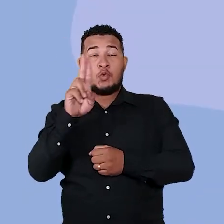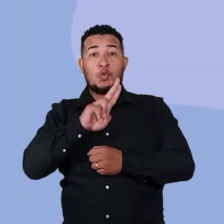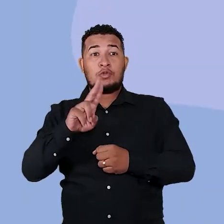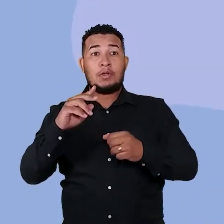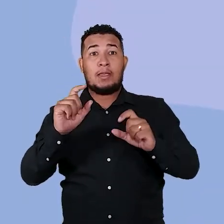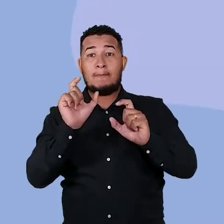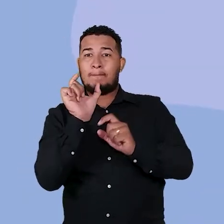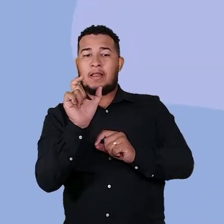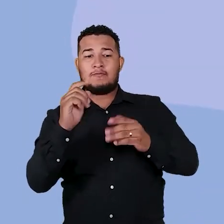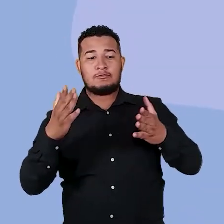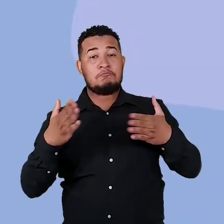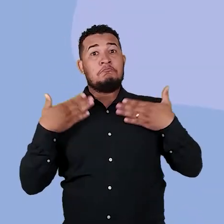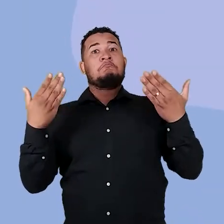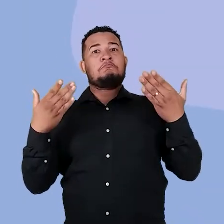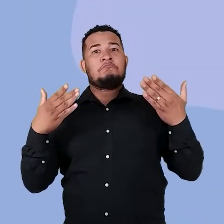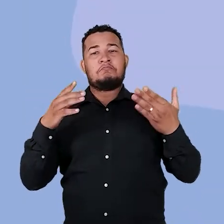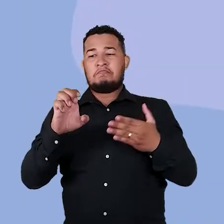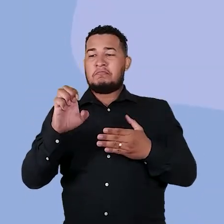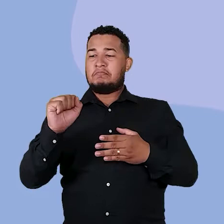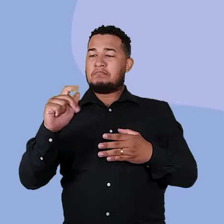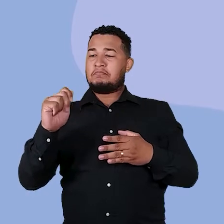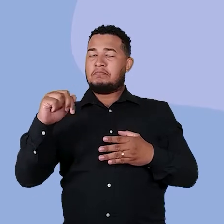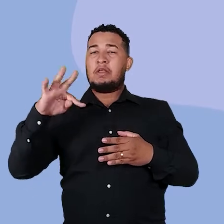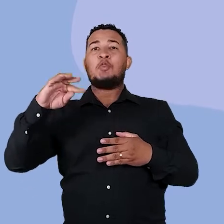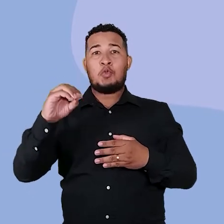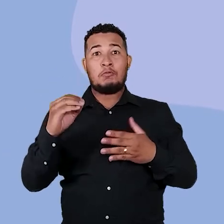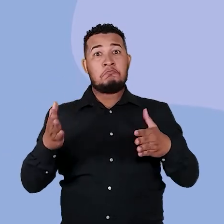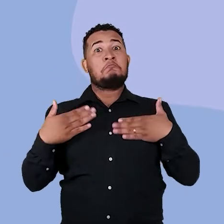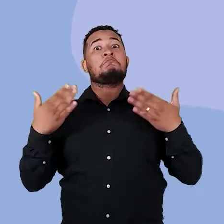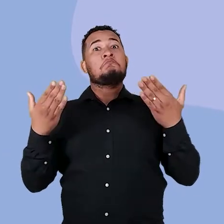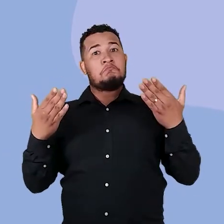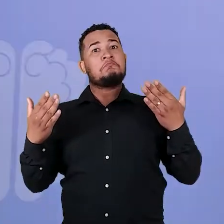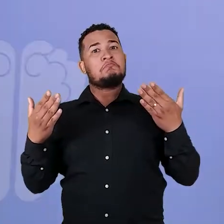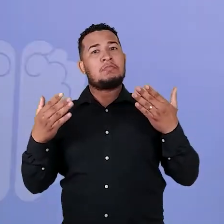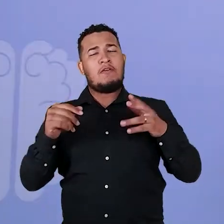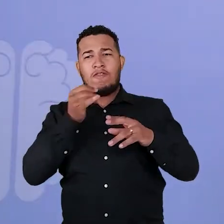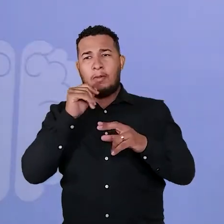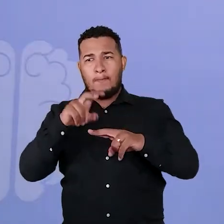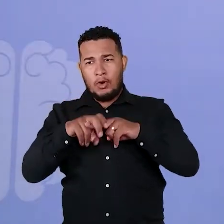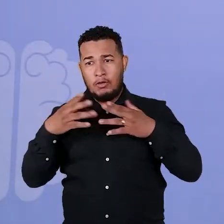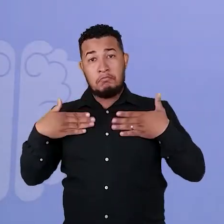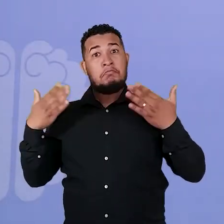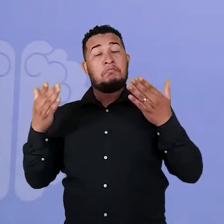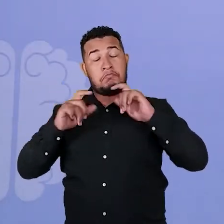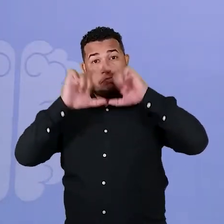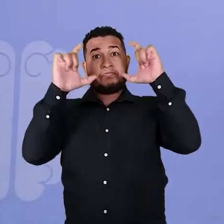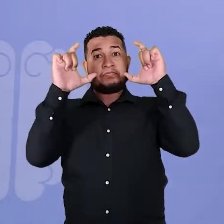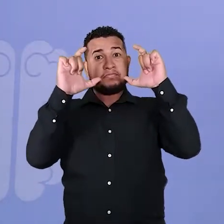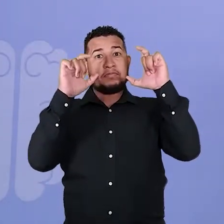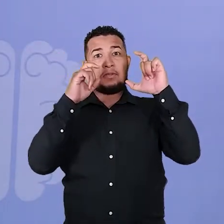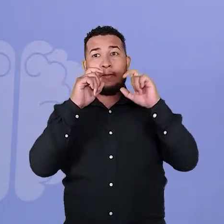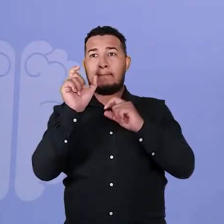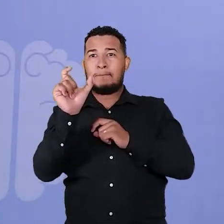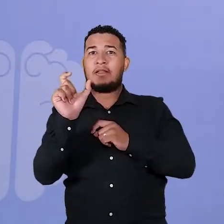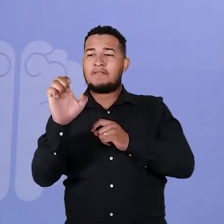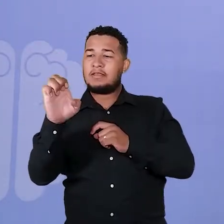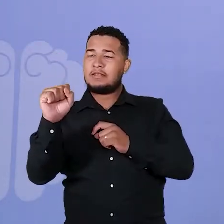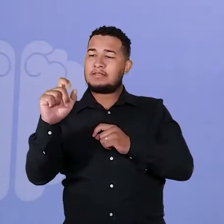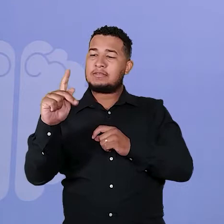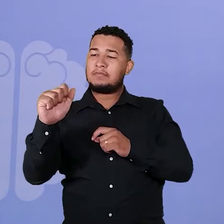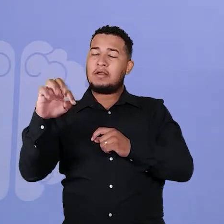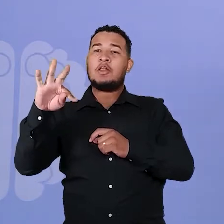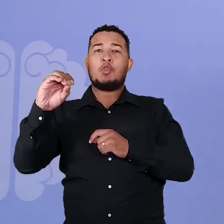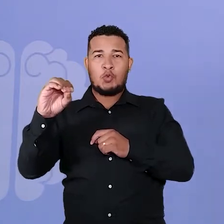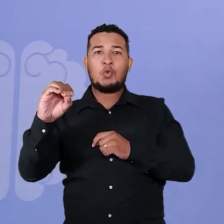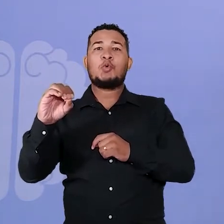de espanto para compreender o que é a filosofia. Gente, por espanto, é a palavra